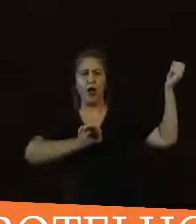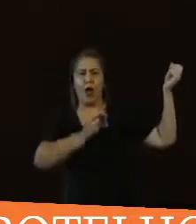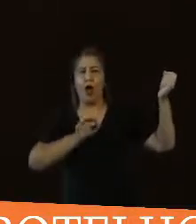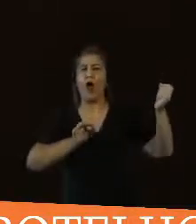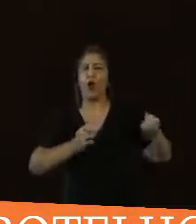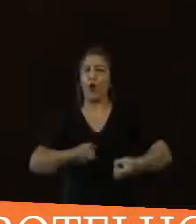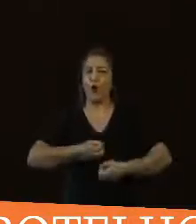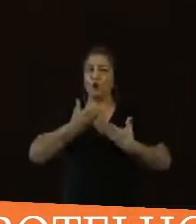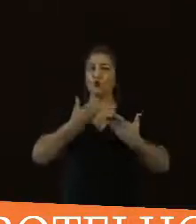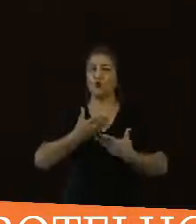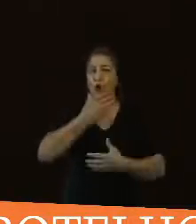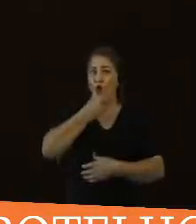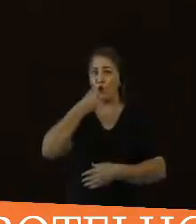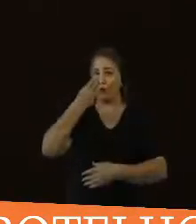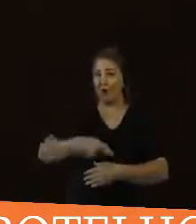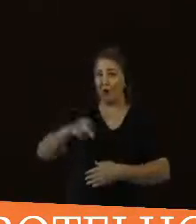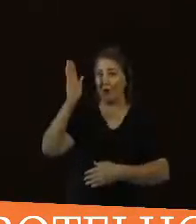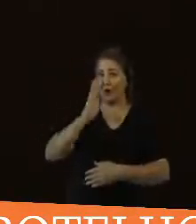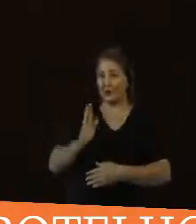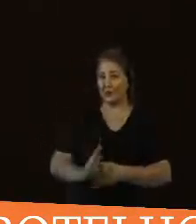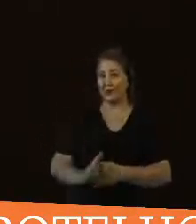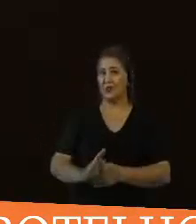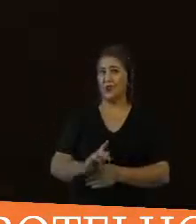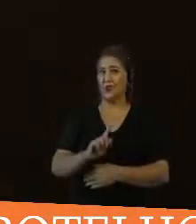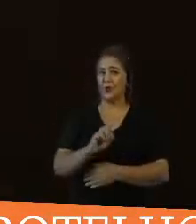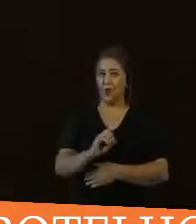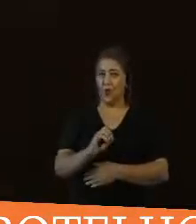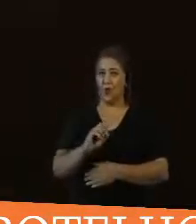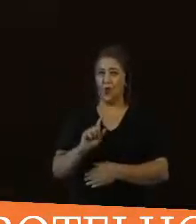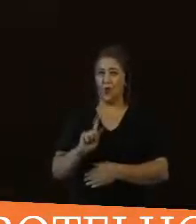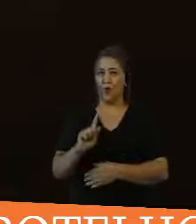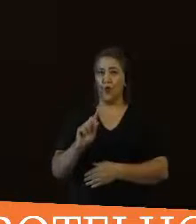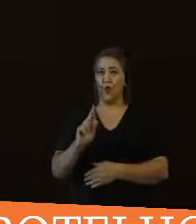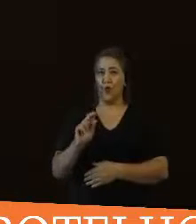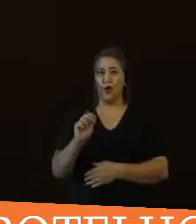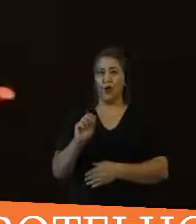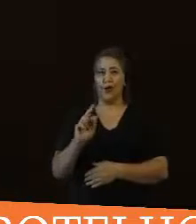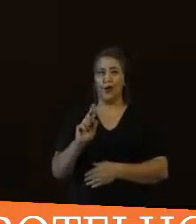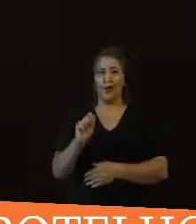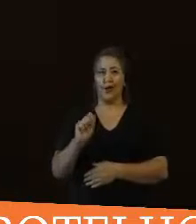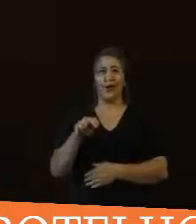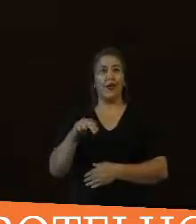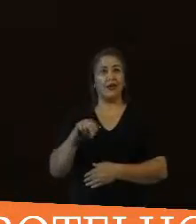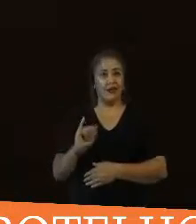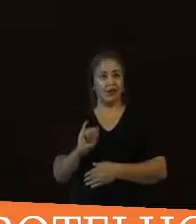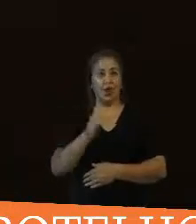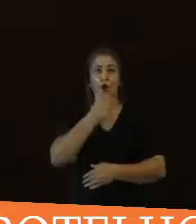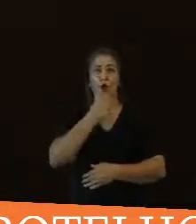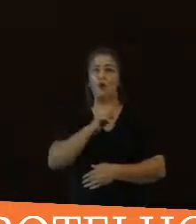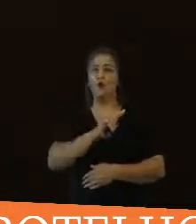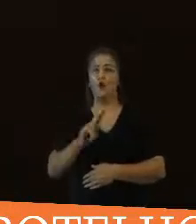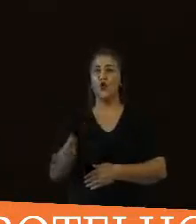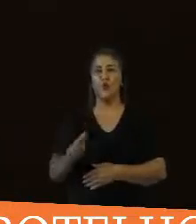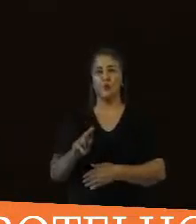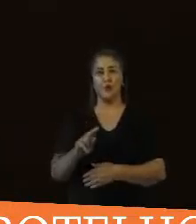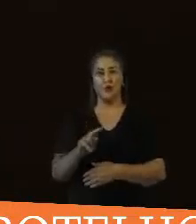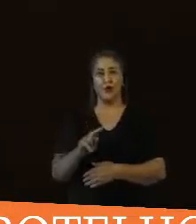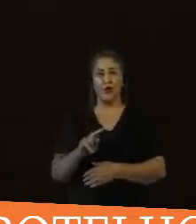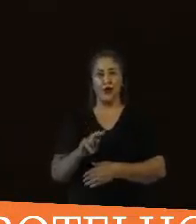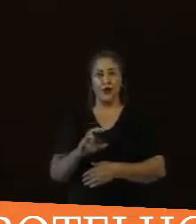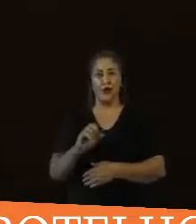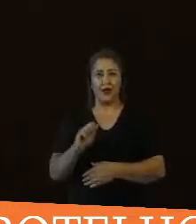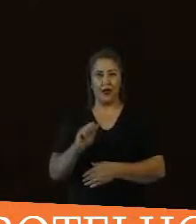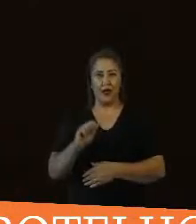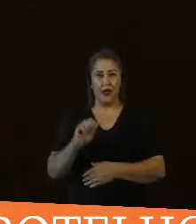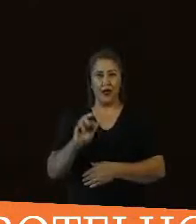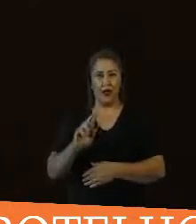né, Carlos Gomes, O Guarani. Bom, pessoal, isso é um pouco do que a gente pode falar para vocês da Era do Rádio,